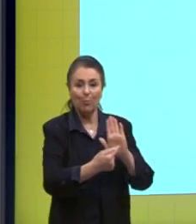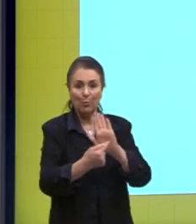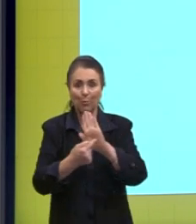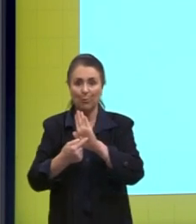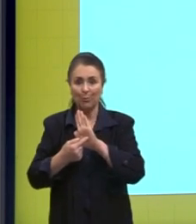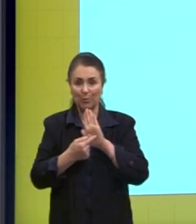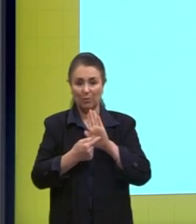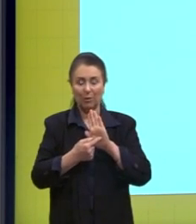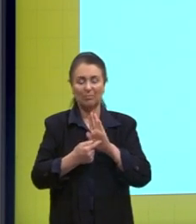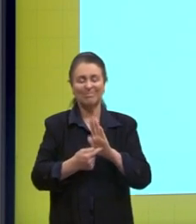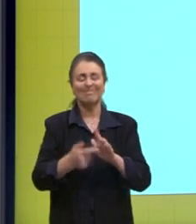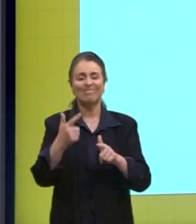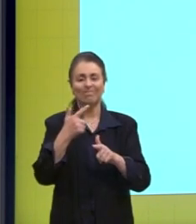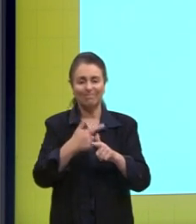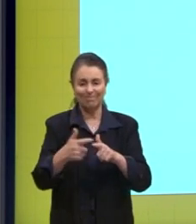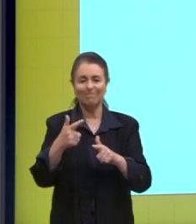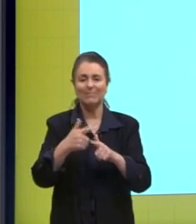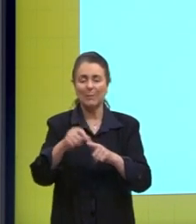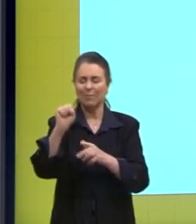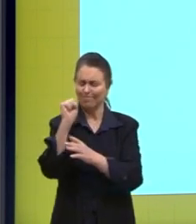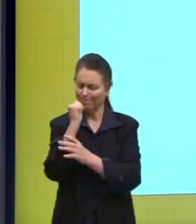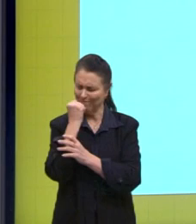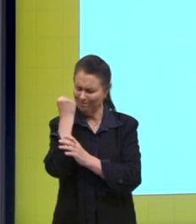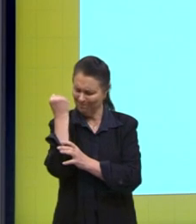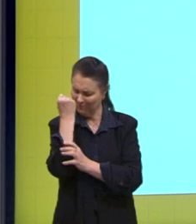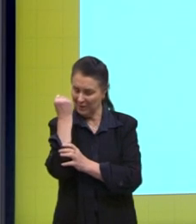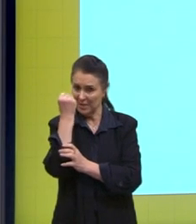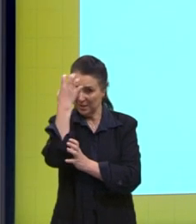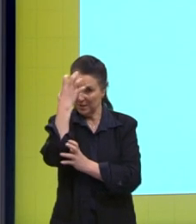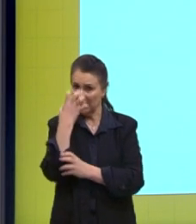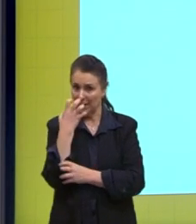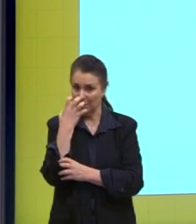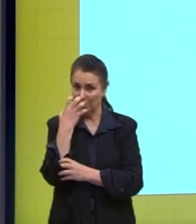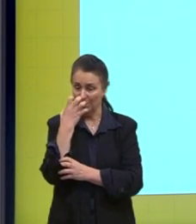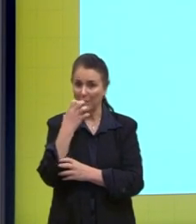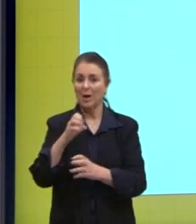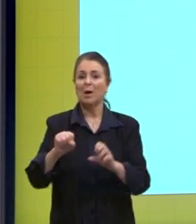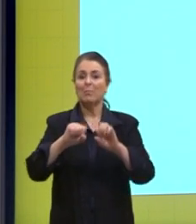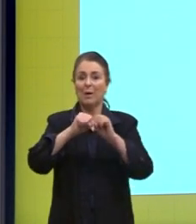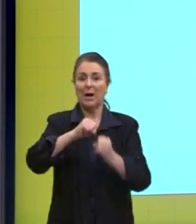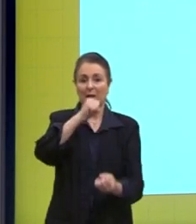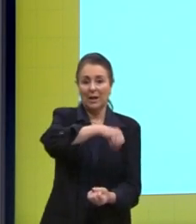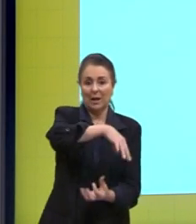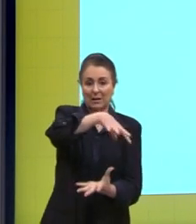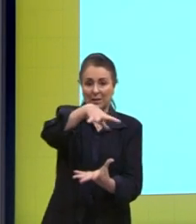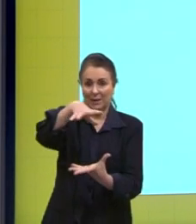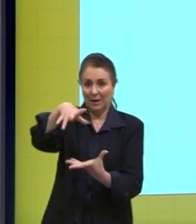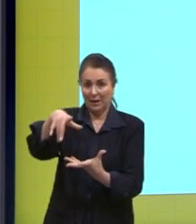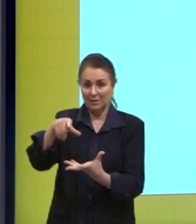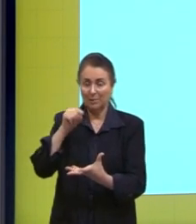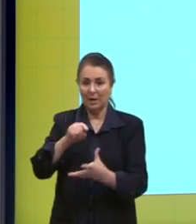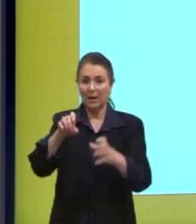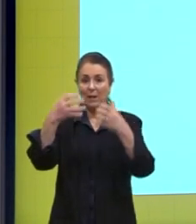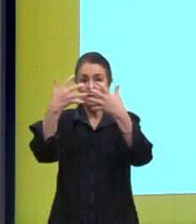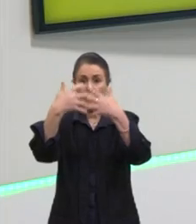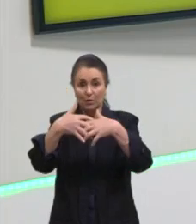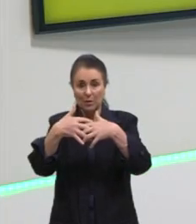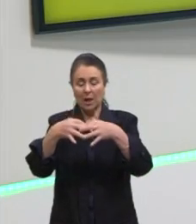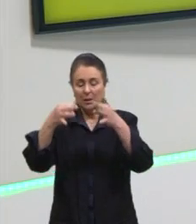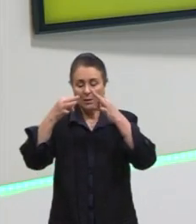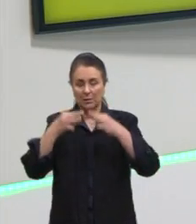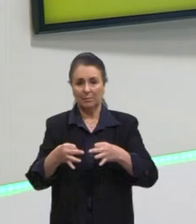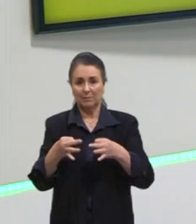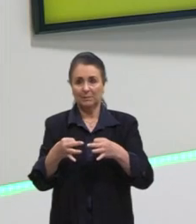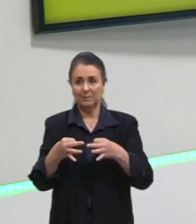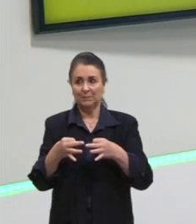grandes problemas para os sistemas terrestres para eles funcionarem então com integridade